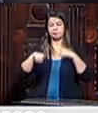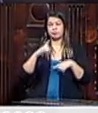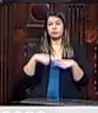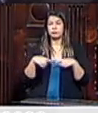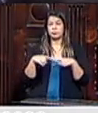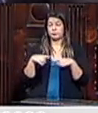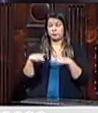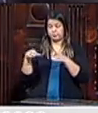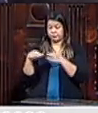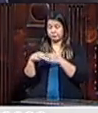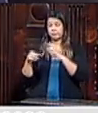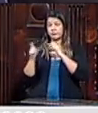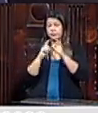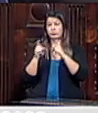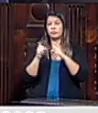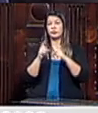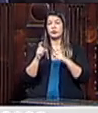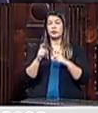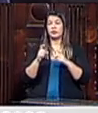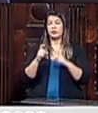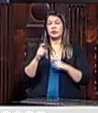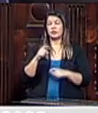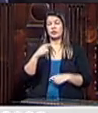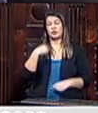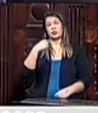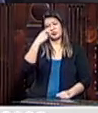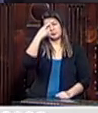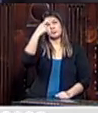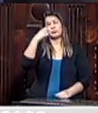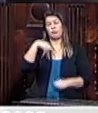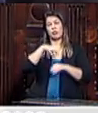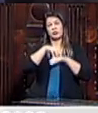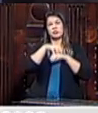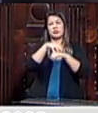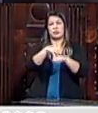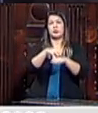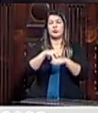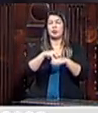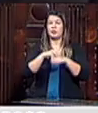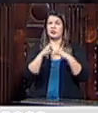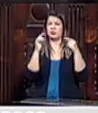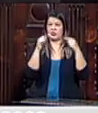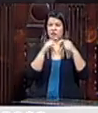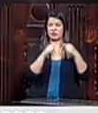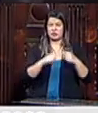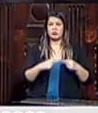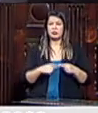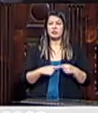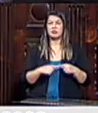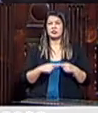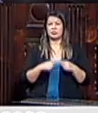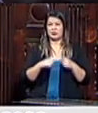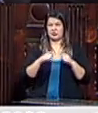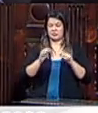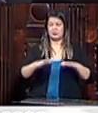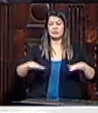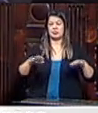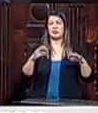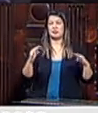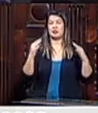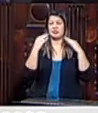onde a questão do transporte em relação às